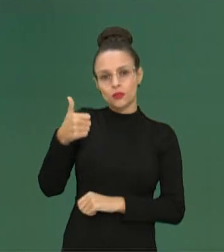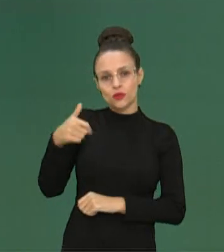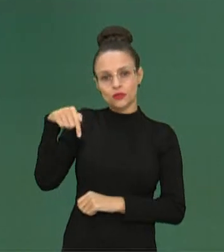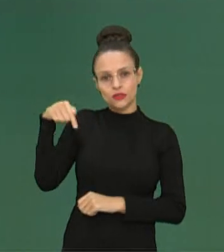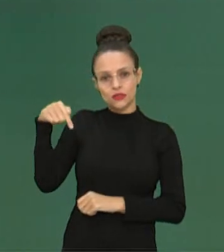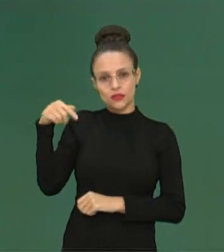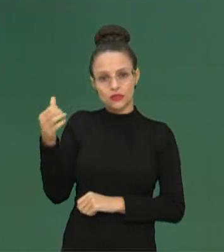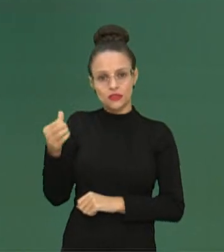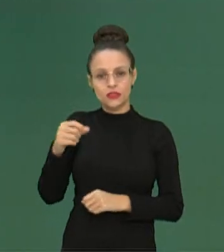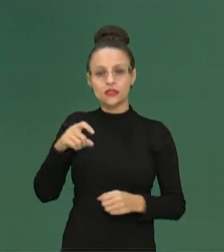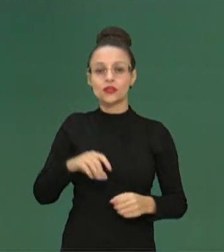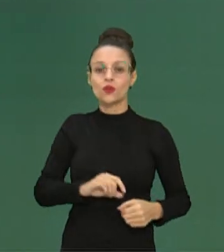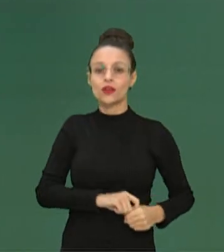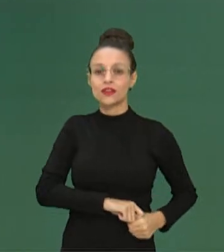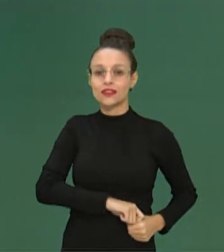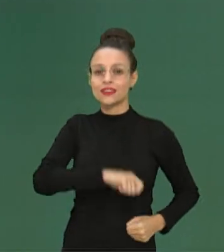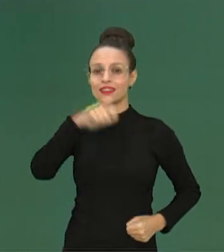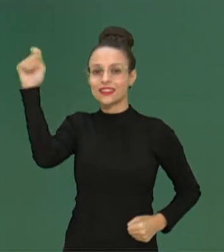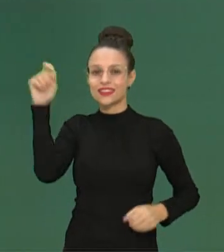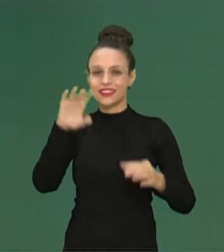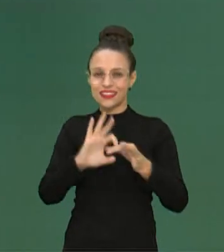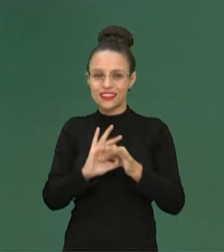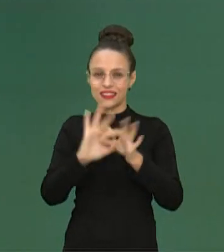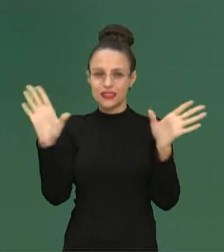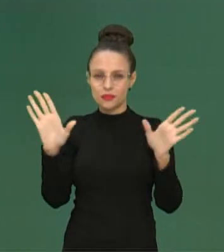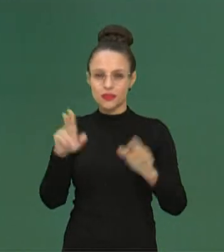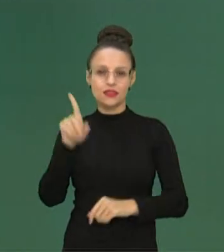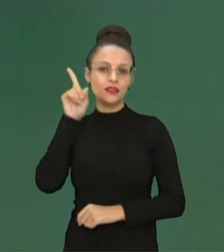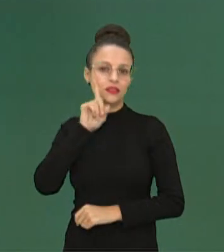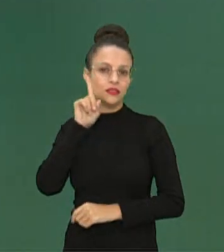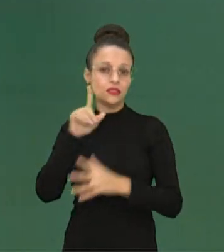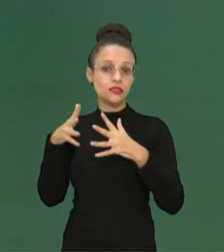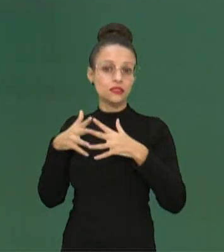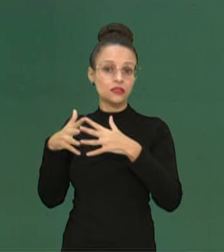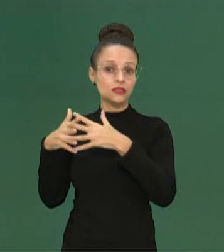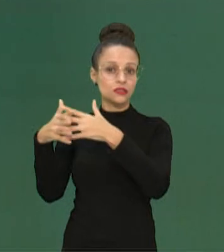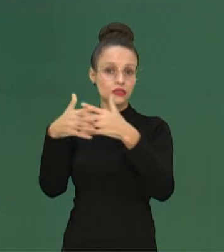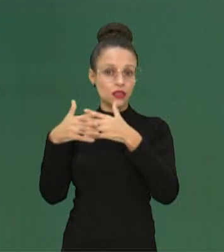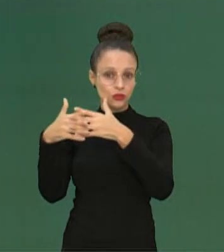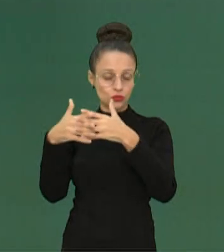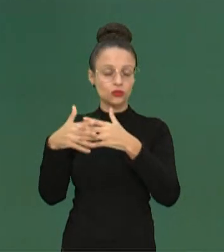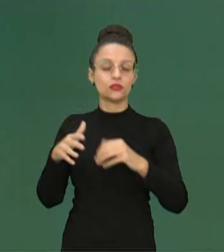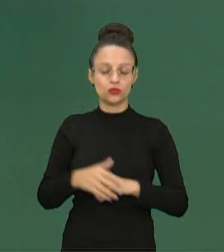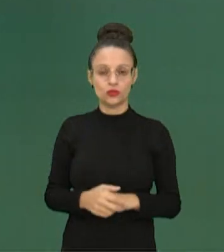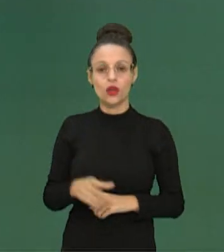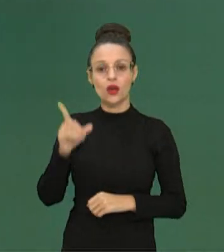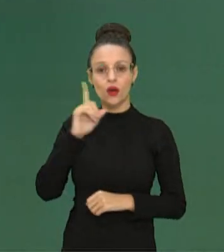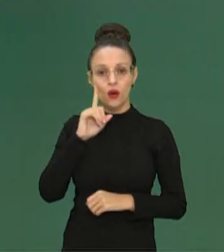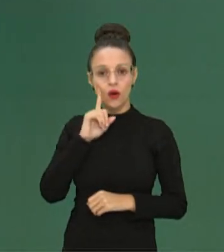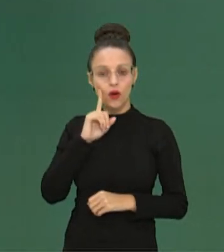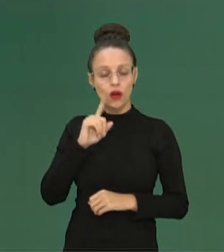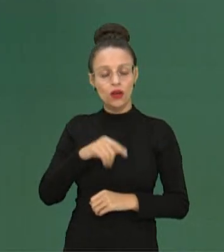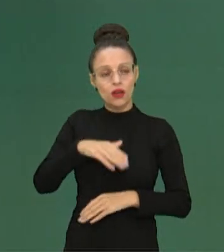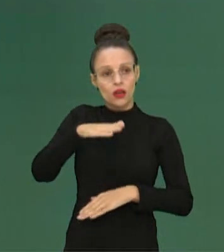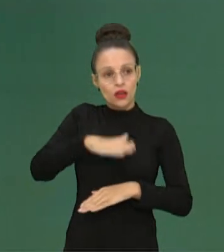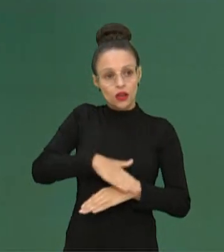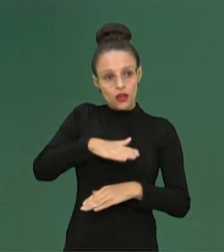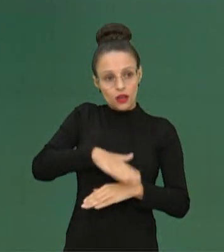na independência dos Estados Unidos. Legal, autoindependência dos povos. Veja como tem uma